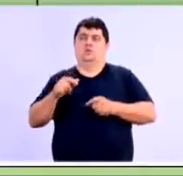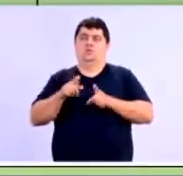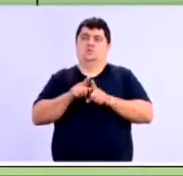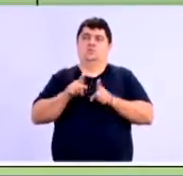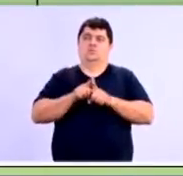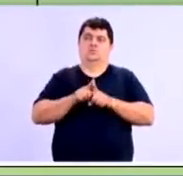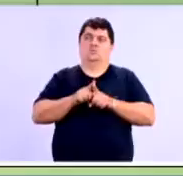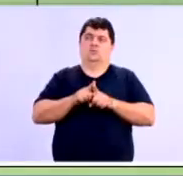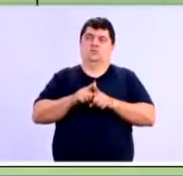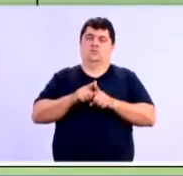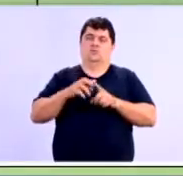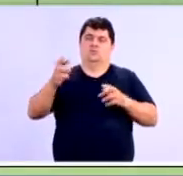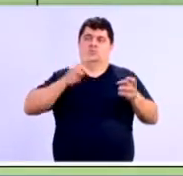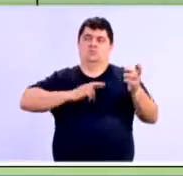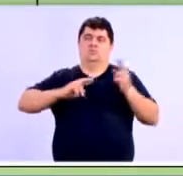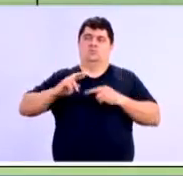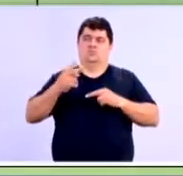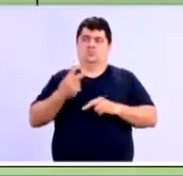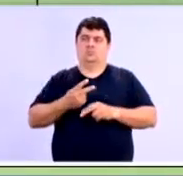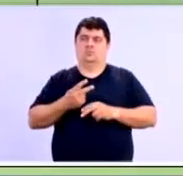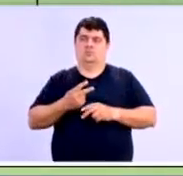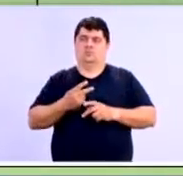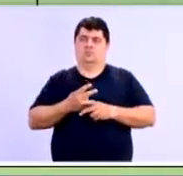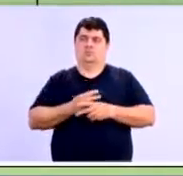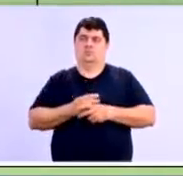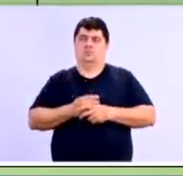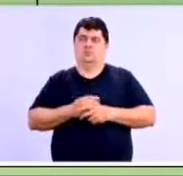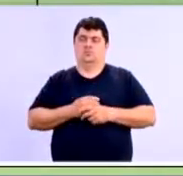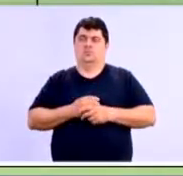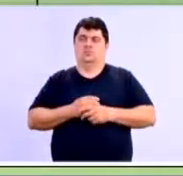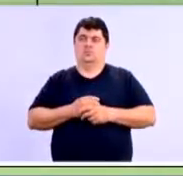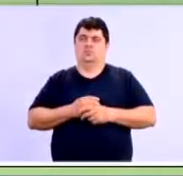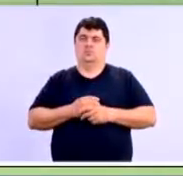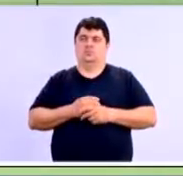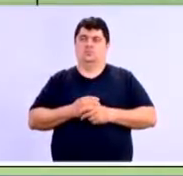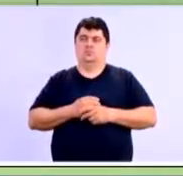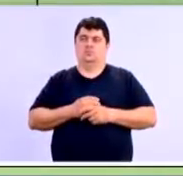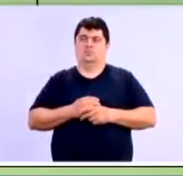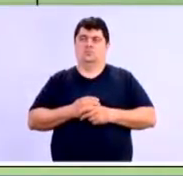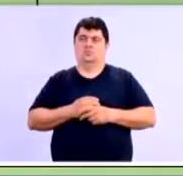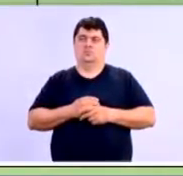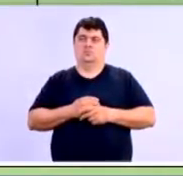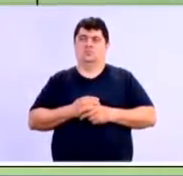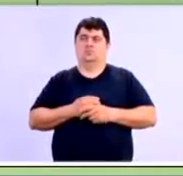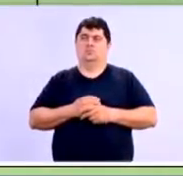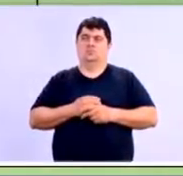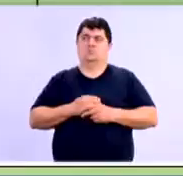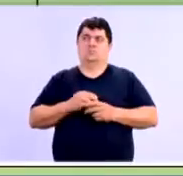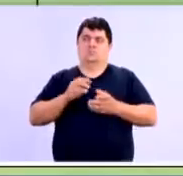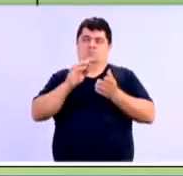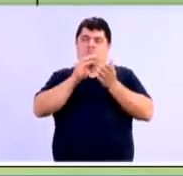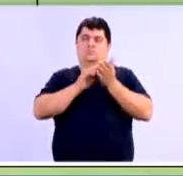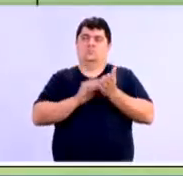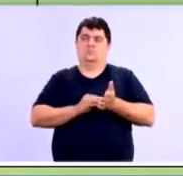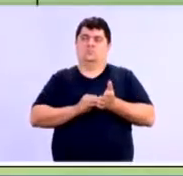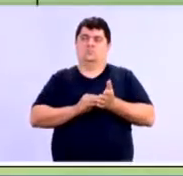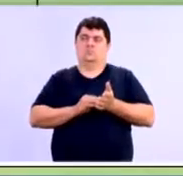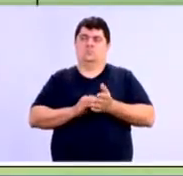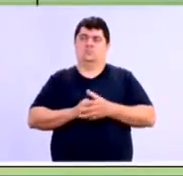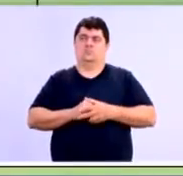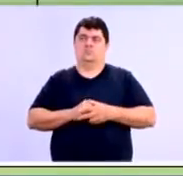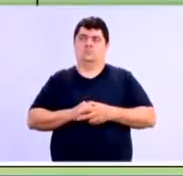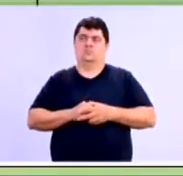dois retornos, que está relacionado à rentabilidade. Então vamos melhorar isso aqui, né? Vamos melhorar isso